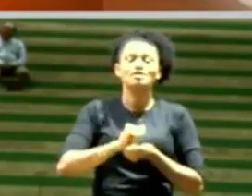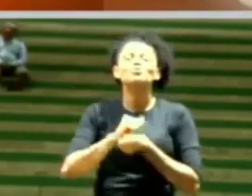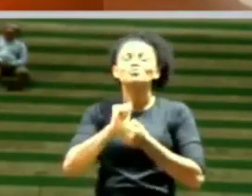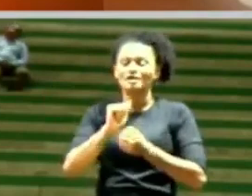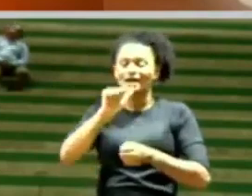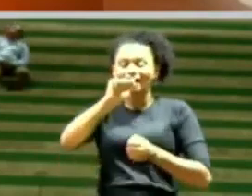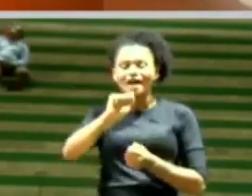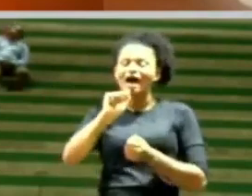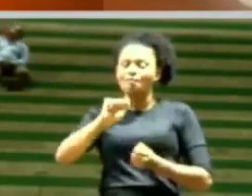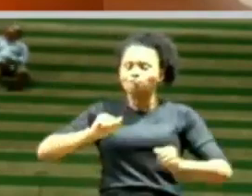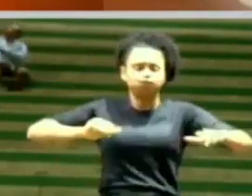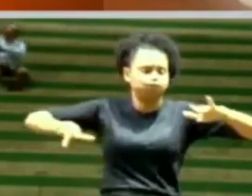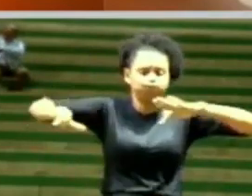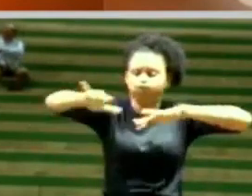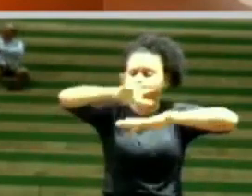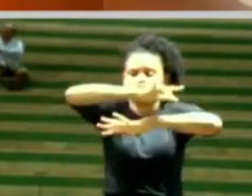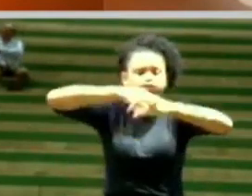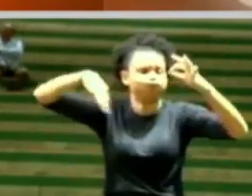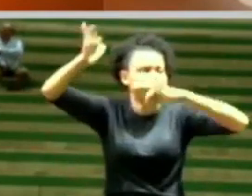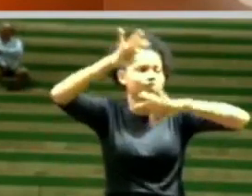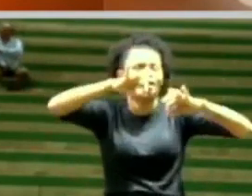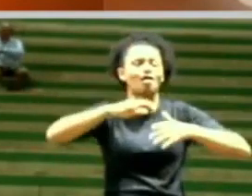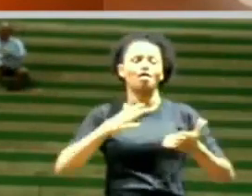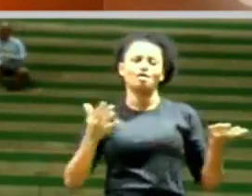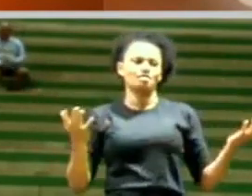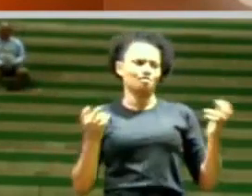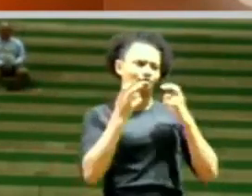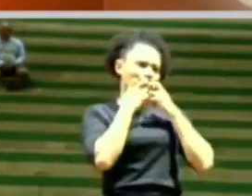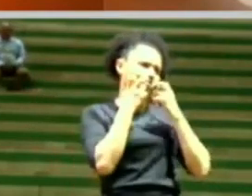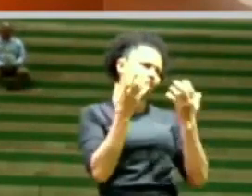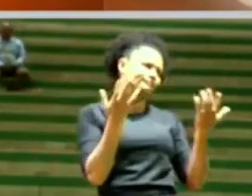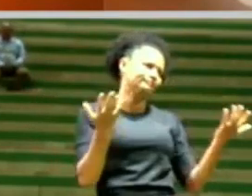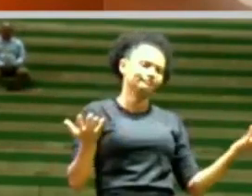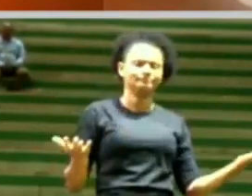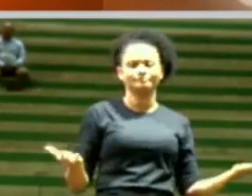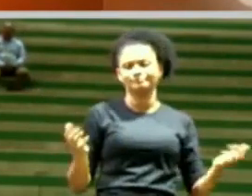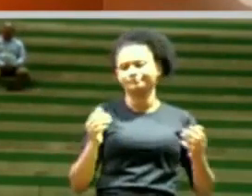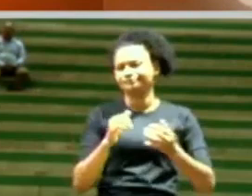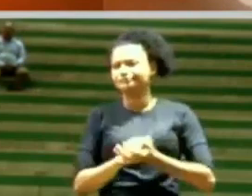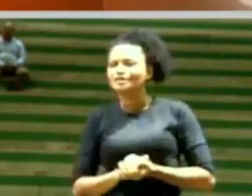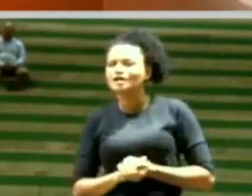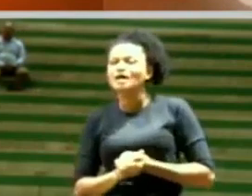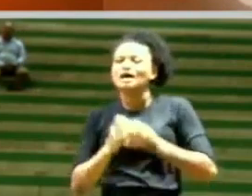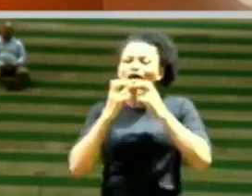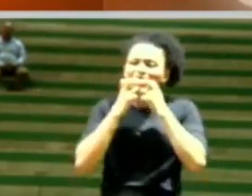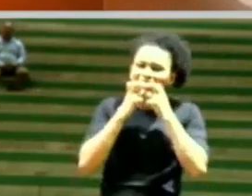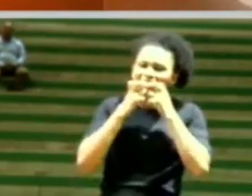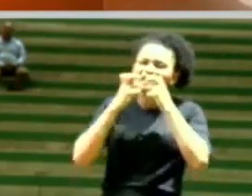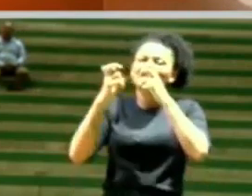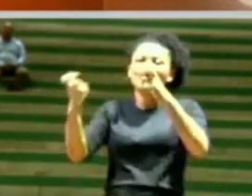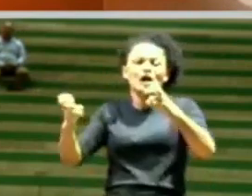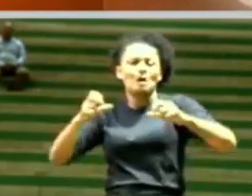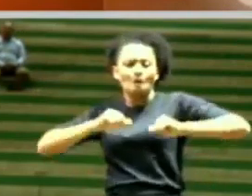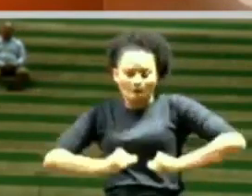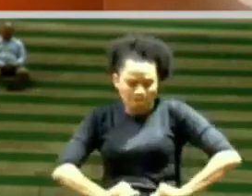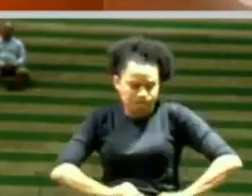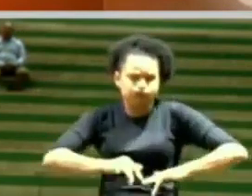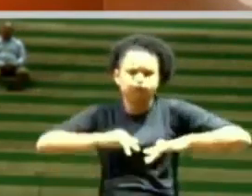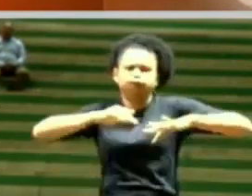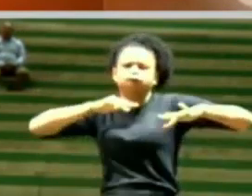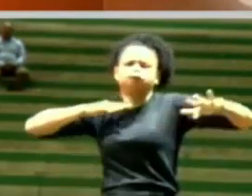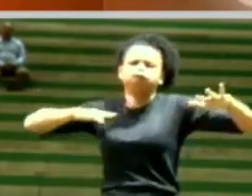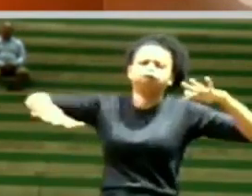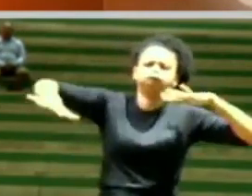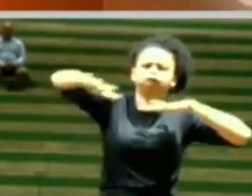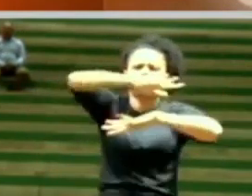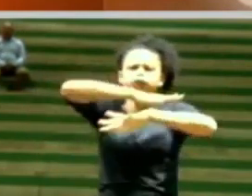avivamento. Não, isso não é gritar, isso é mais ou menos. Grita para ser uma vez só, diga: avivamento.